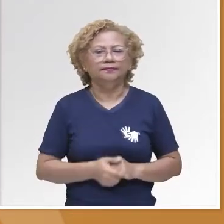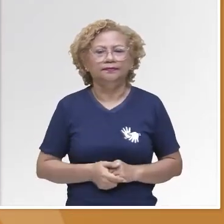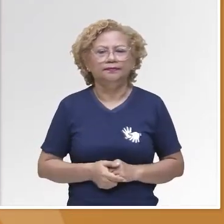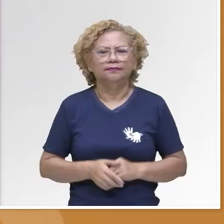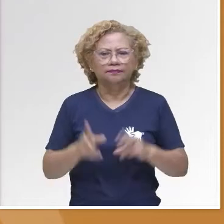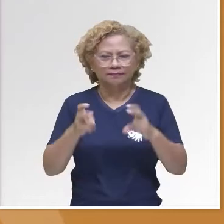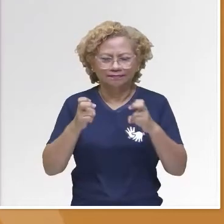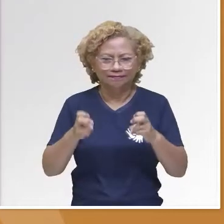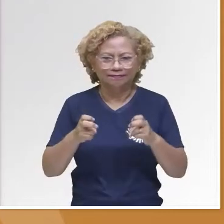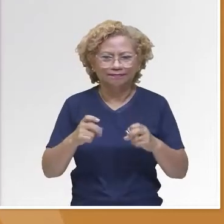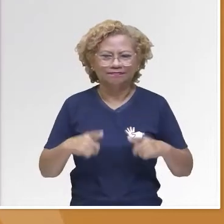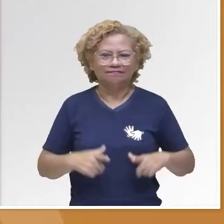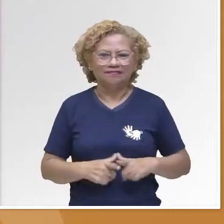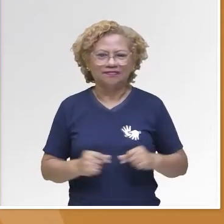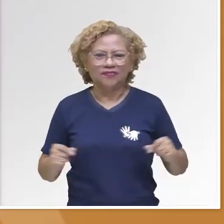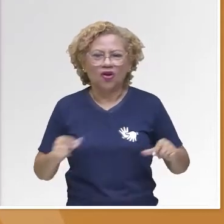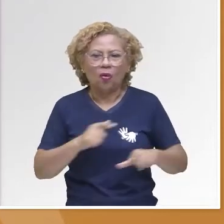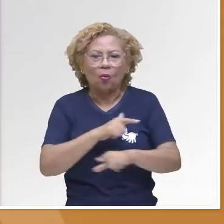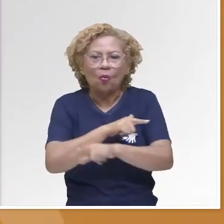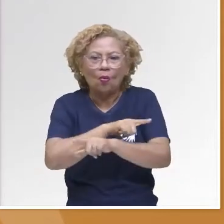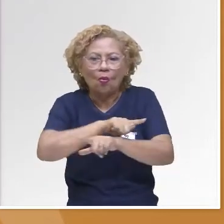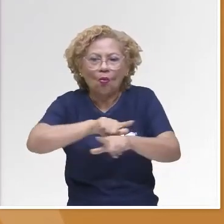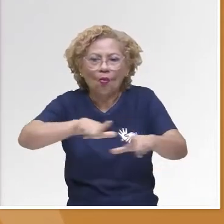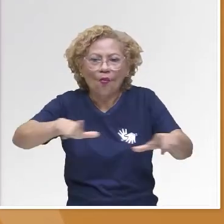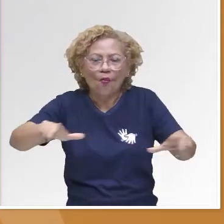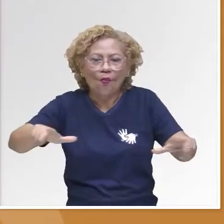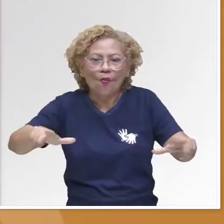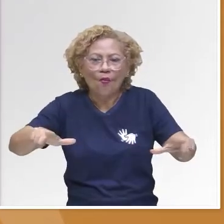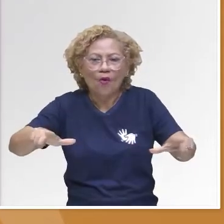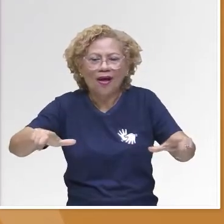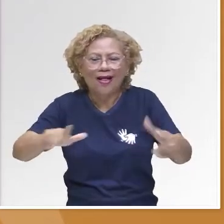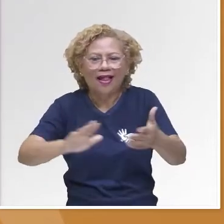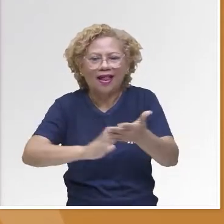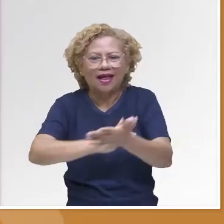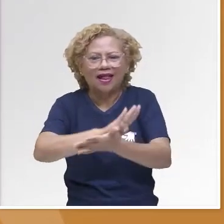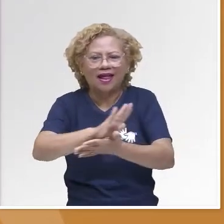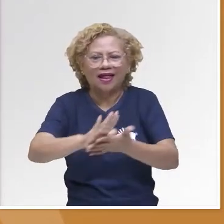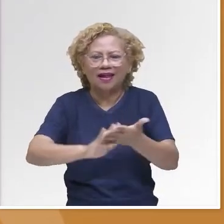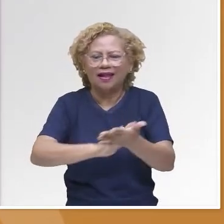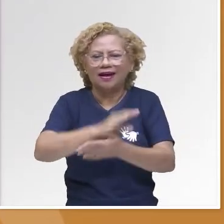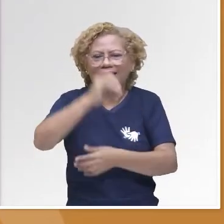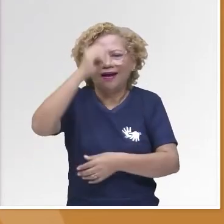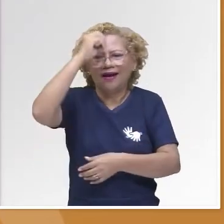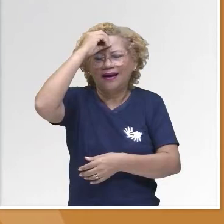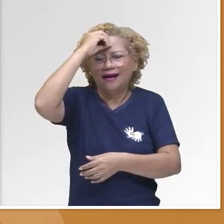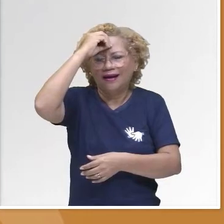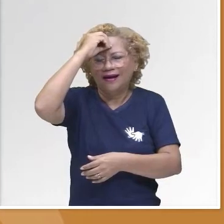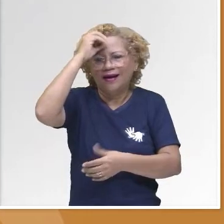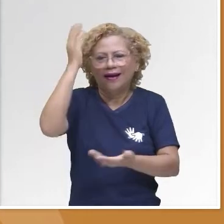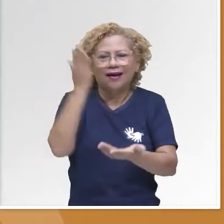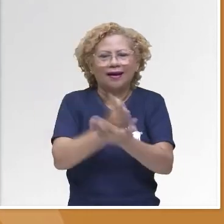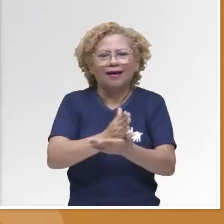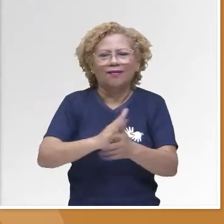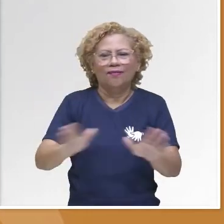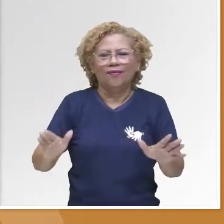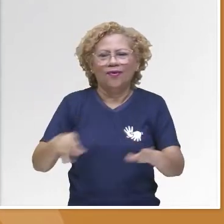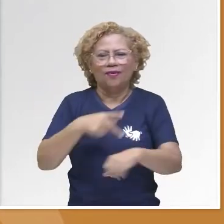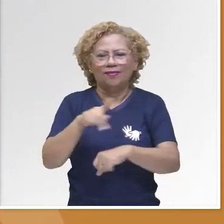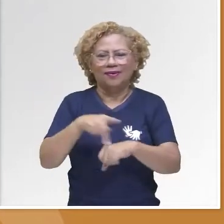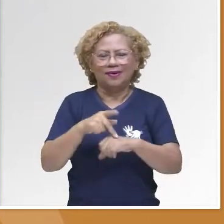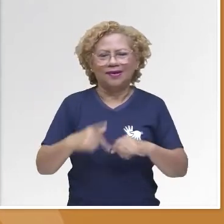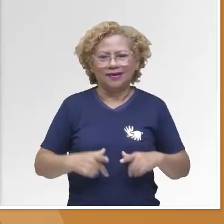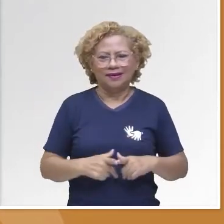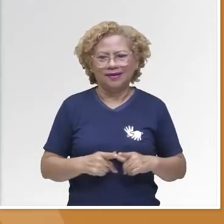do Japão devastado pós o ataque em Hiroshima e Nagasaki. O que acontece? Depois de algum